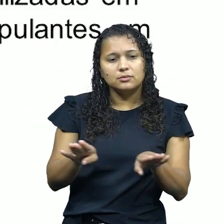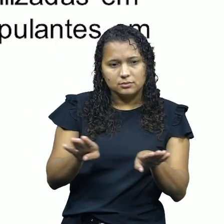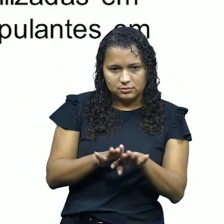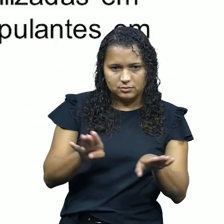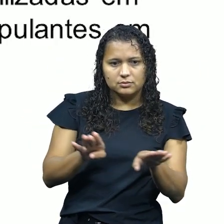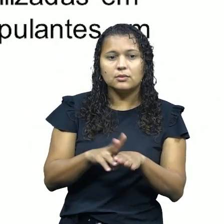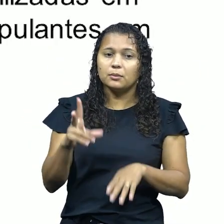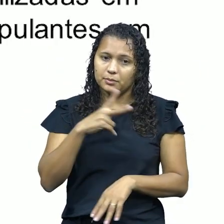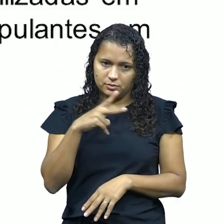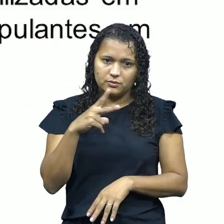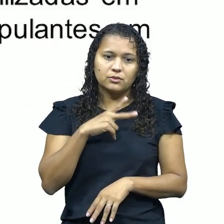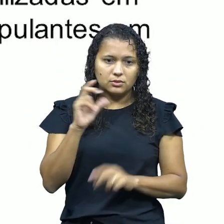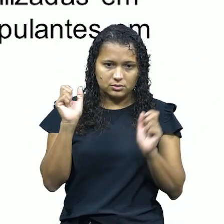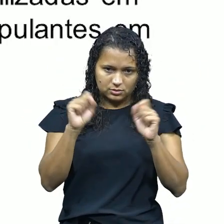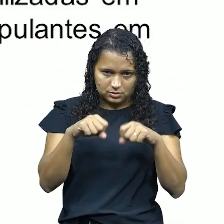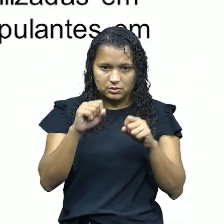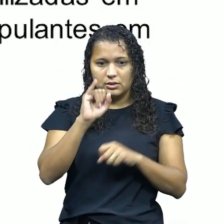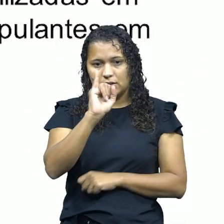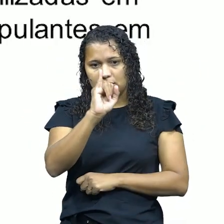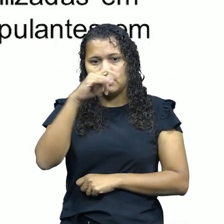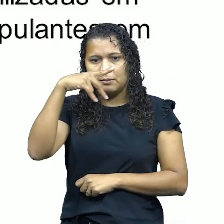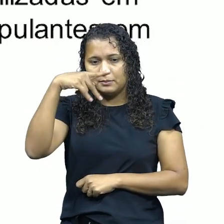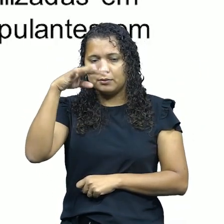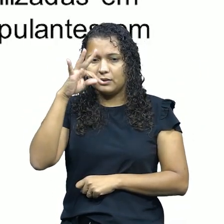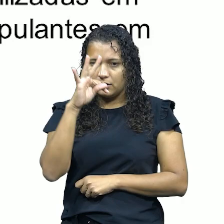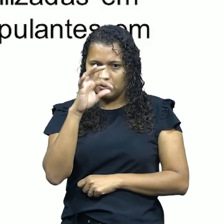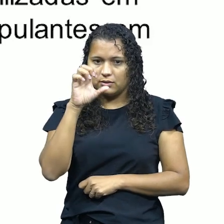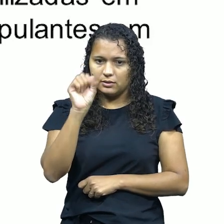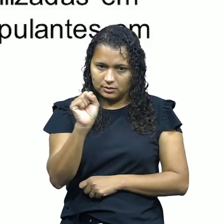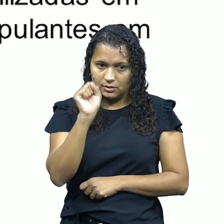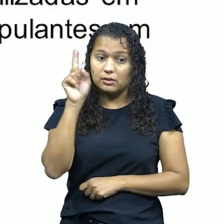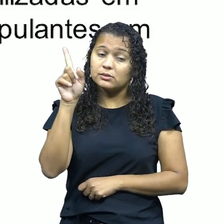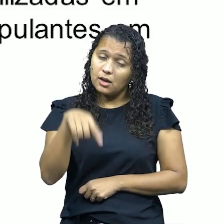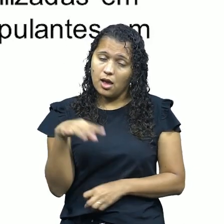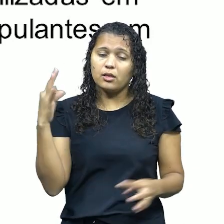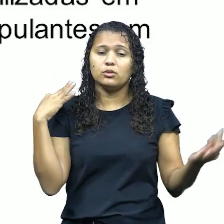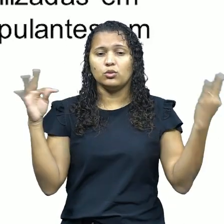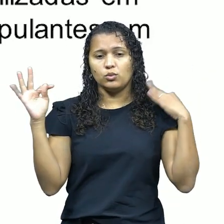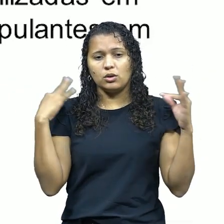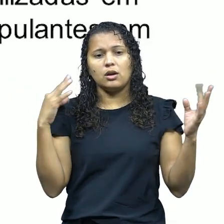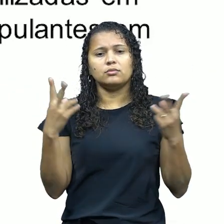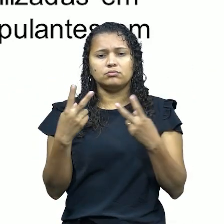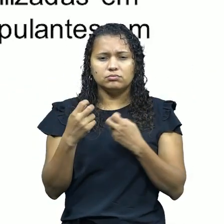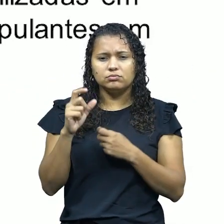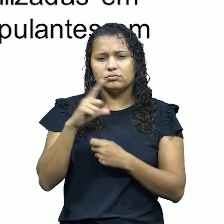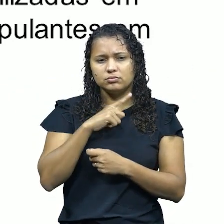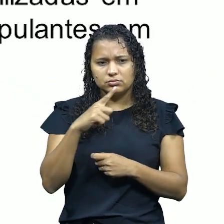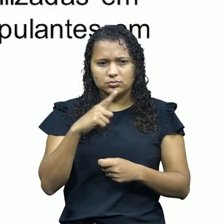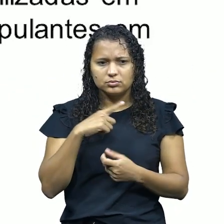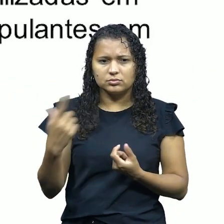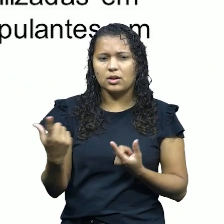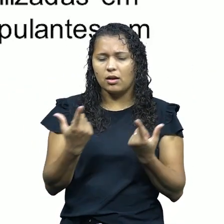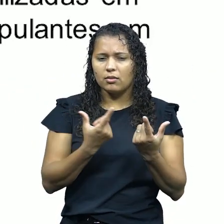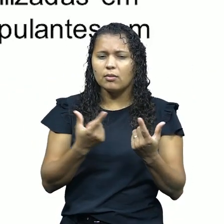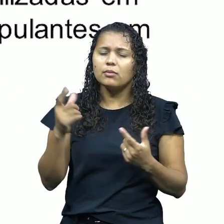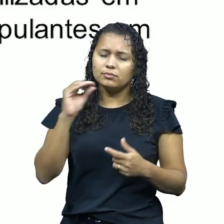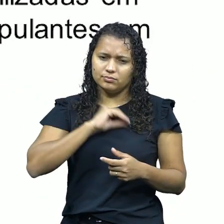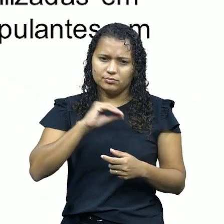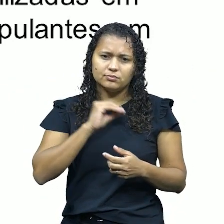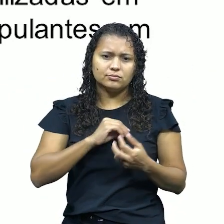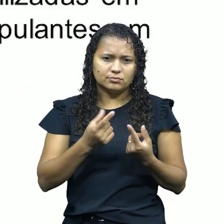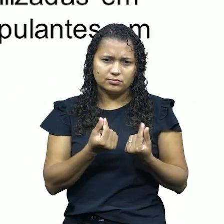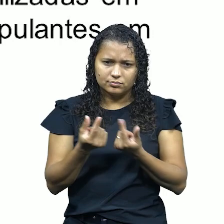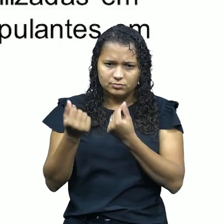portuárias privadas, né? Essas são as IPTs. Elas são instalações portuárias exploradas mediante arrendamento